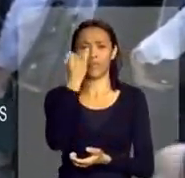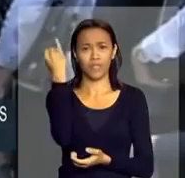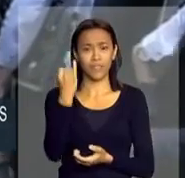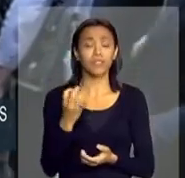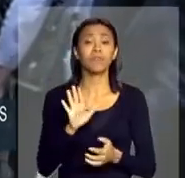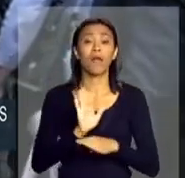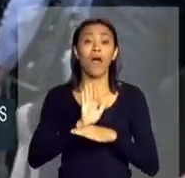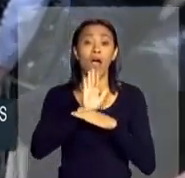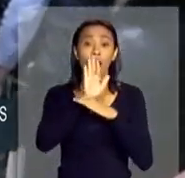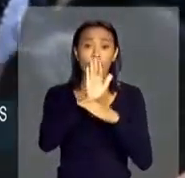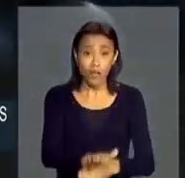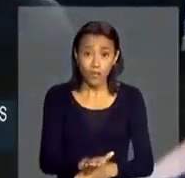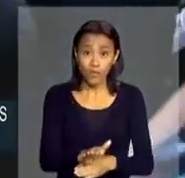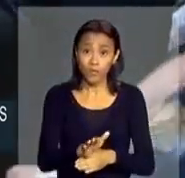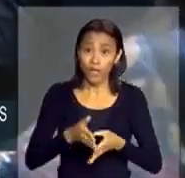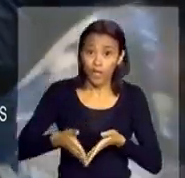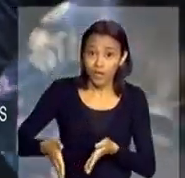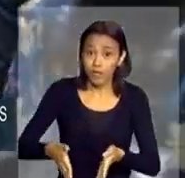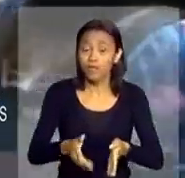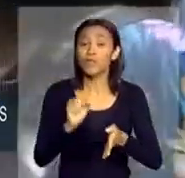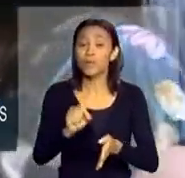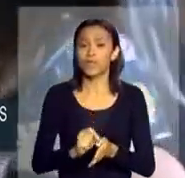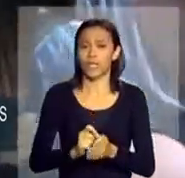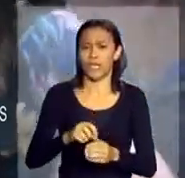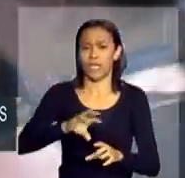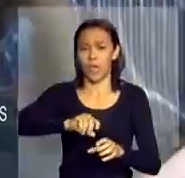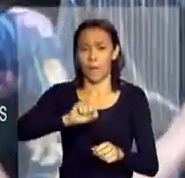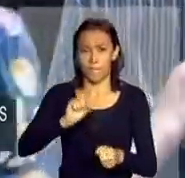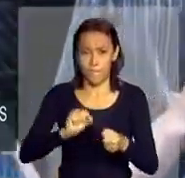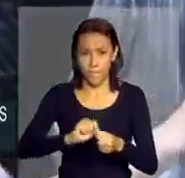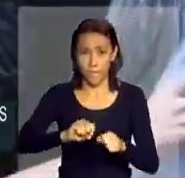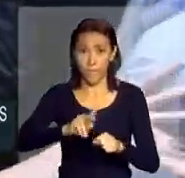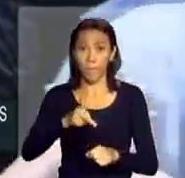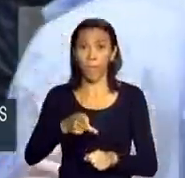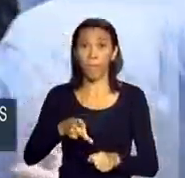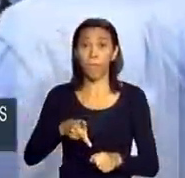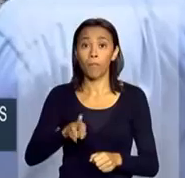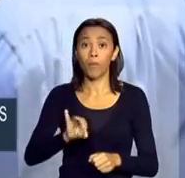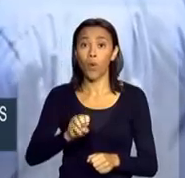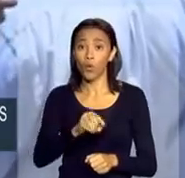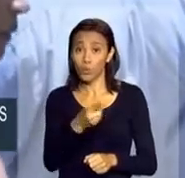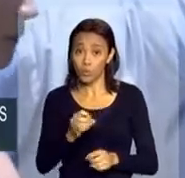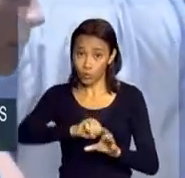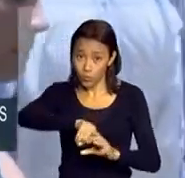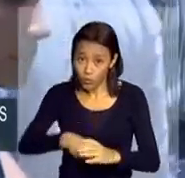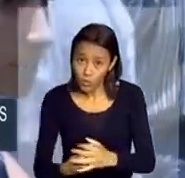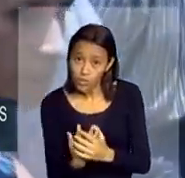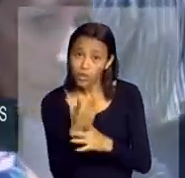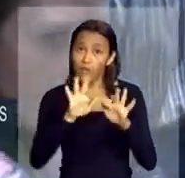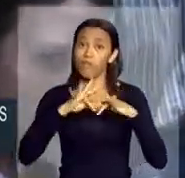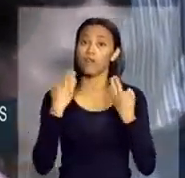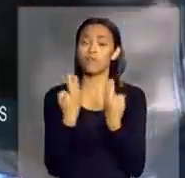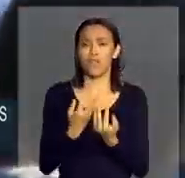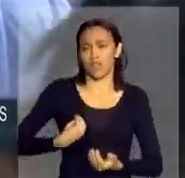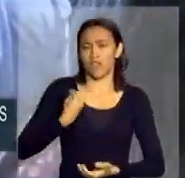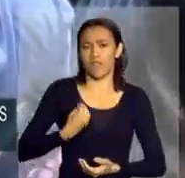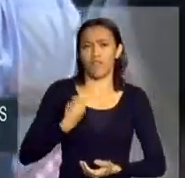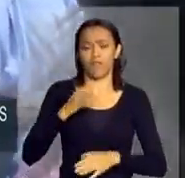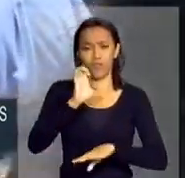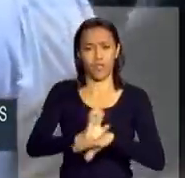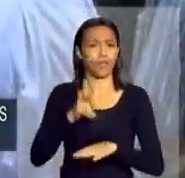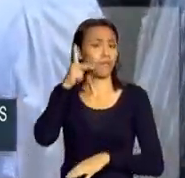incremento do processo produtivo da agricultura familiar. paraibana. Esses equipamentos vão servir não apenas